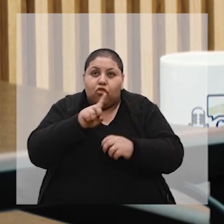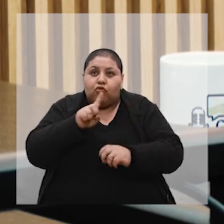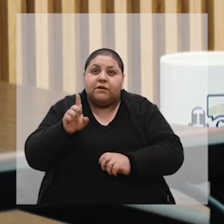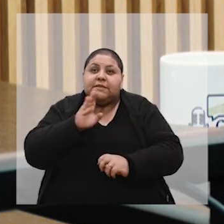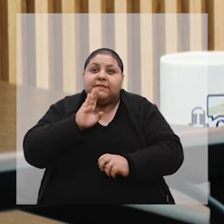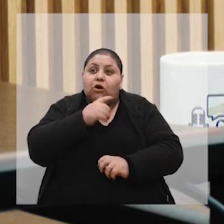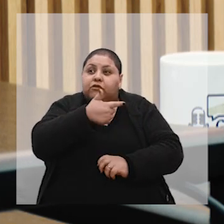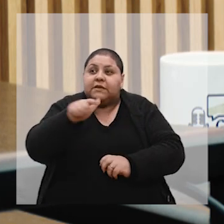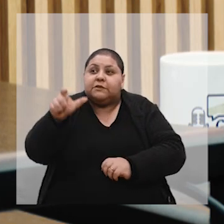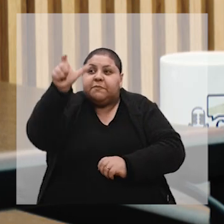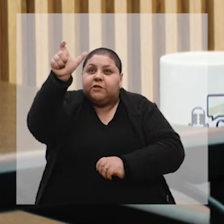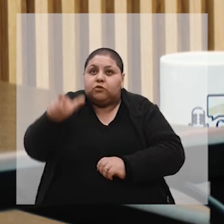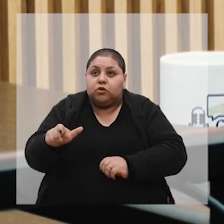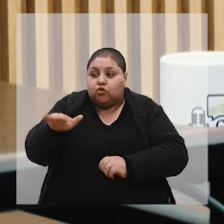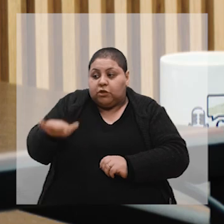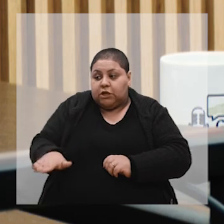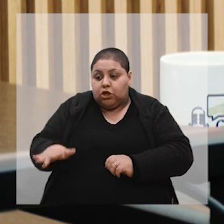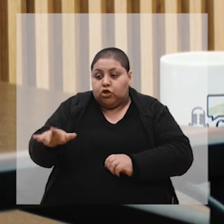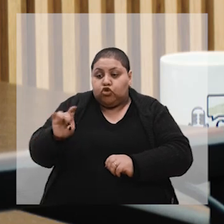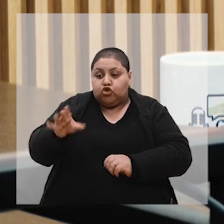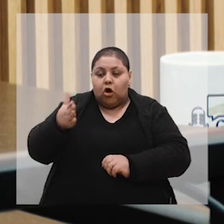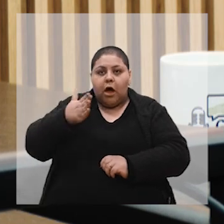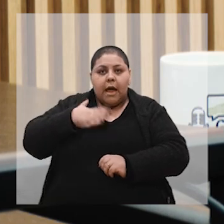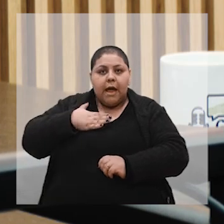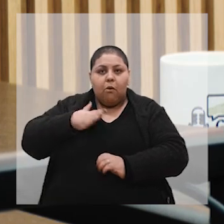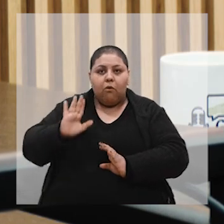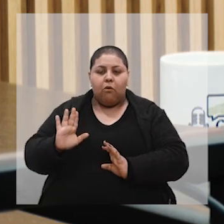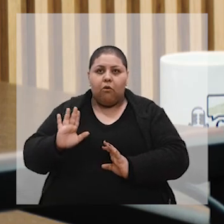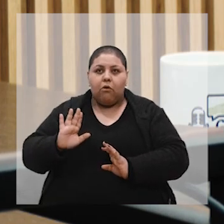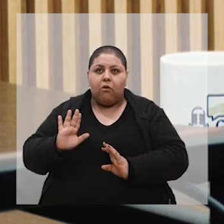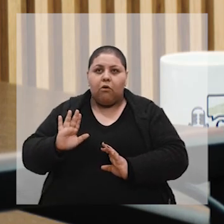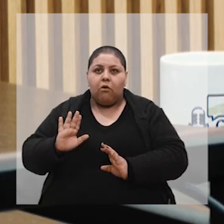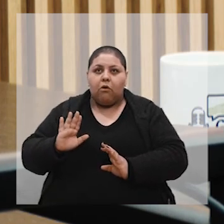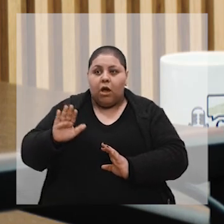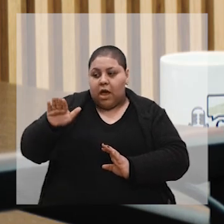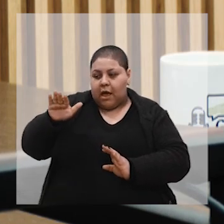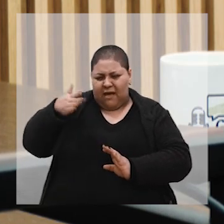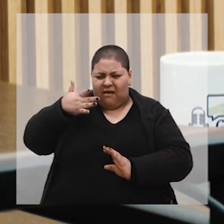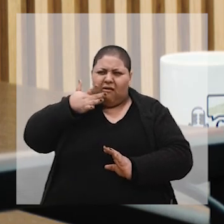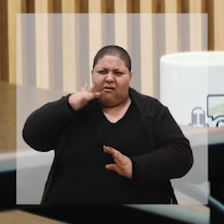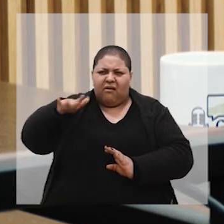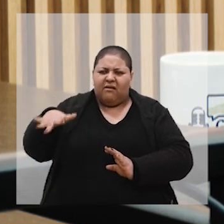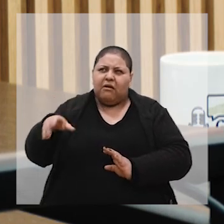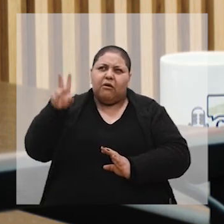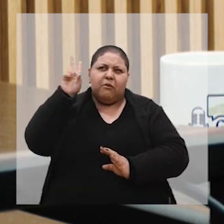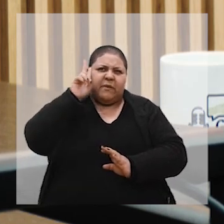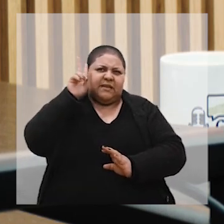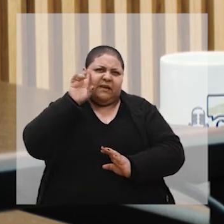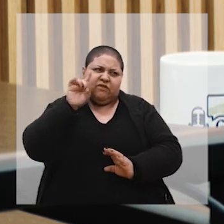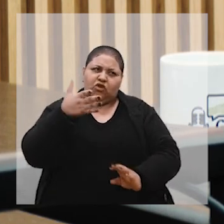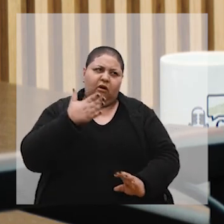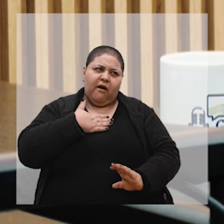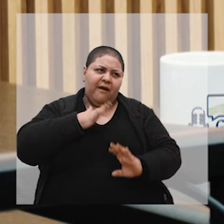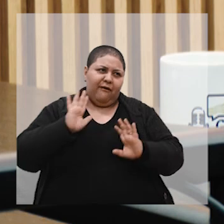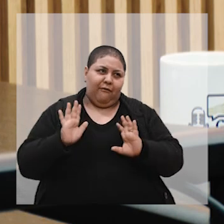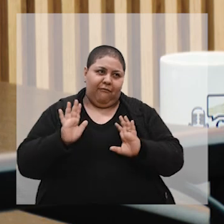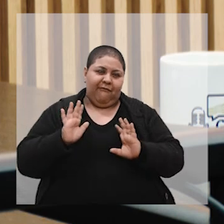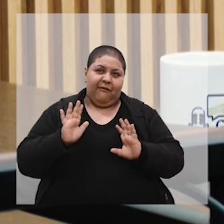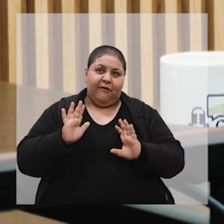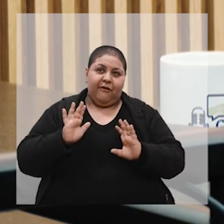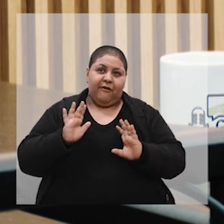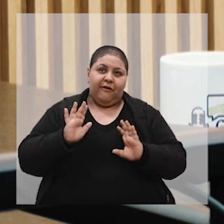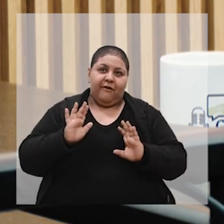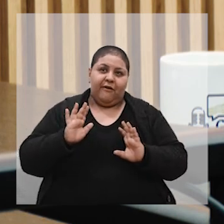com nanismo. Então, só tinha você na cidade. Só tinha eu, e aí quando eu era criança eu pensava, só deve ter eu, né?